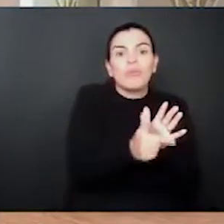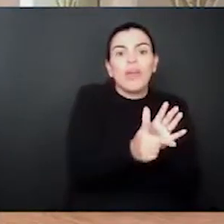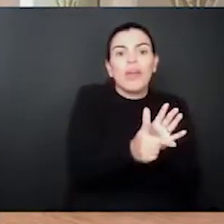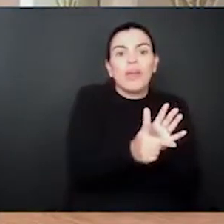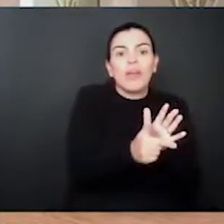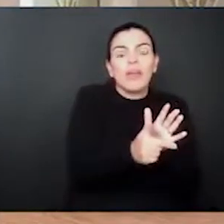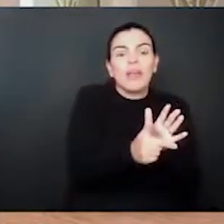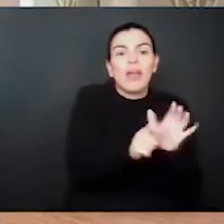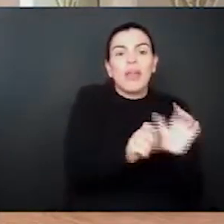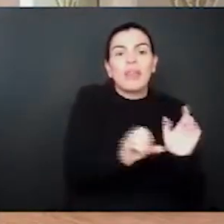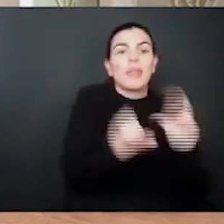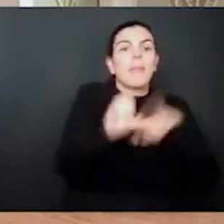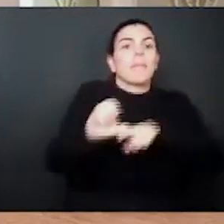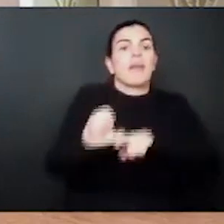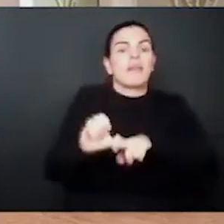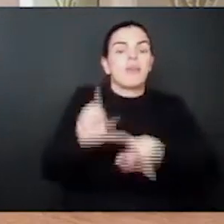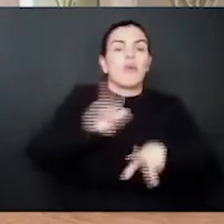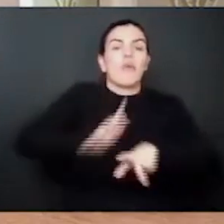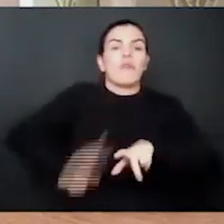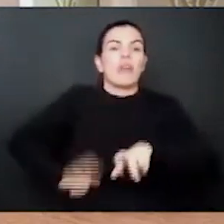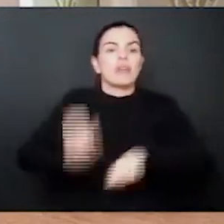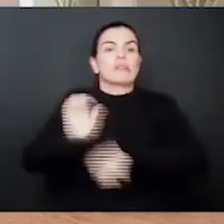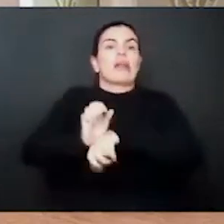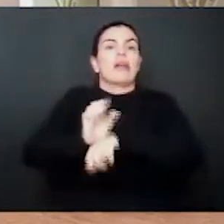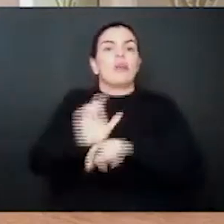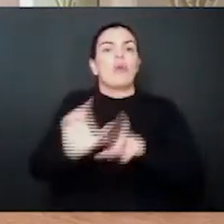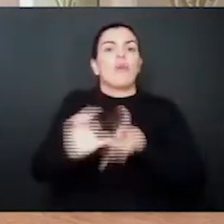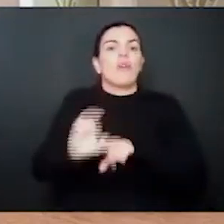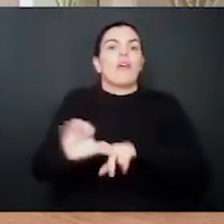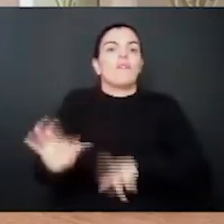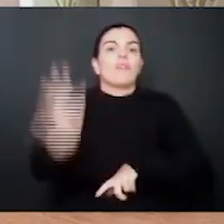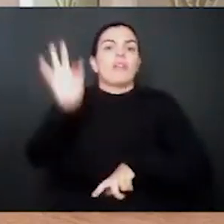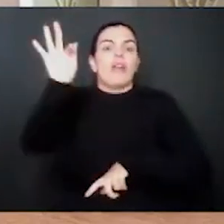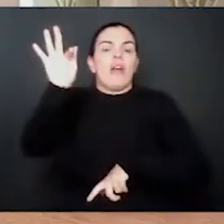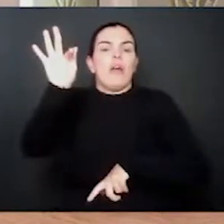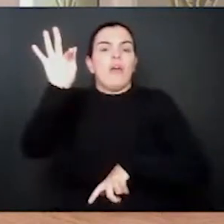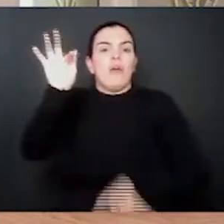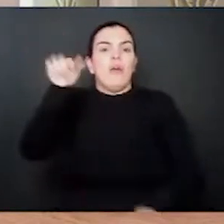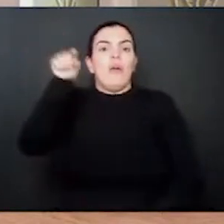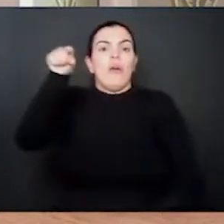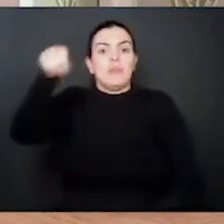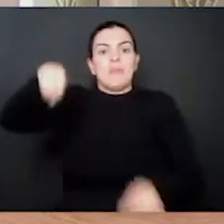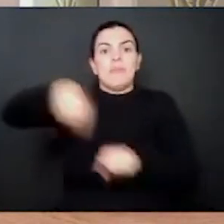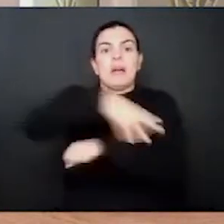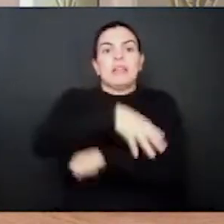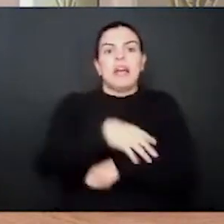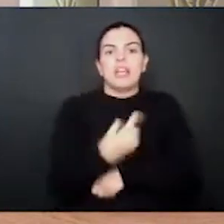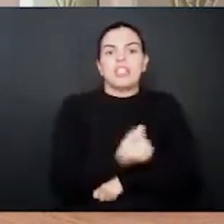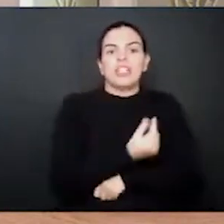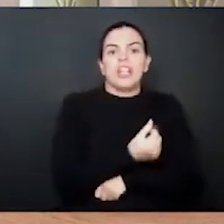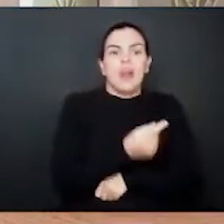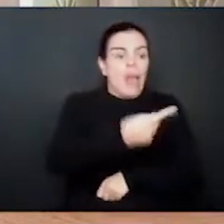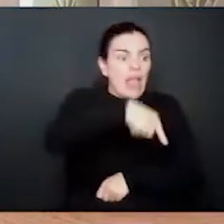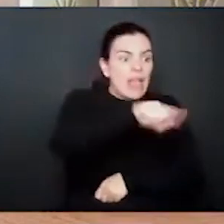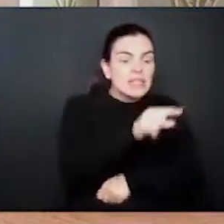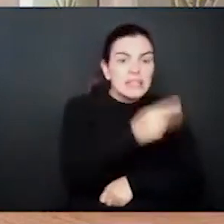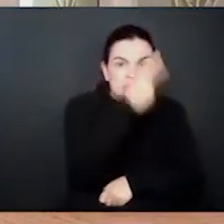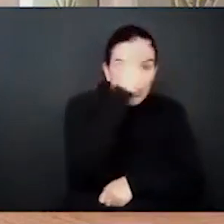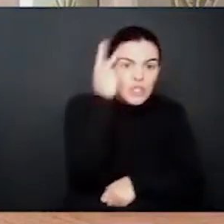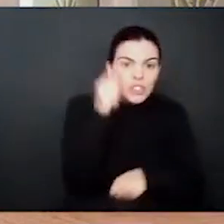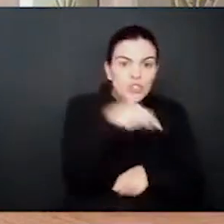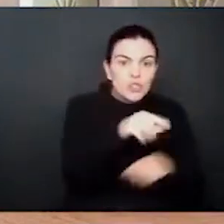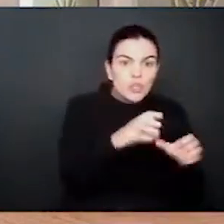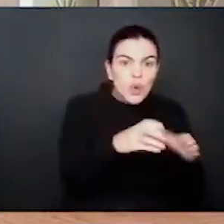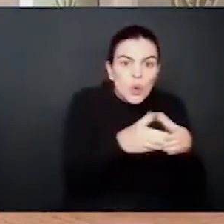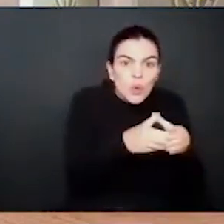federal para manter o município funcionando. Se imagine o grau da educação dessas pessoas. Por isso que a